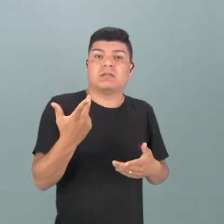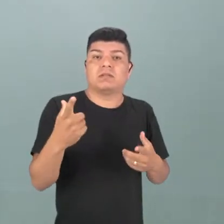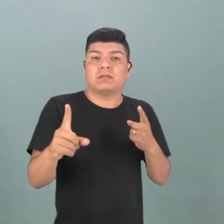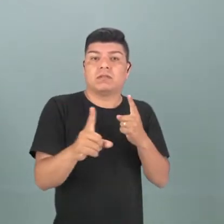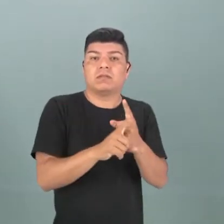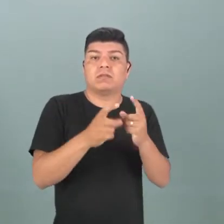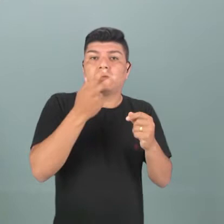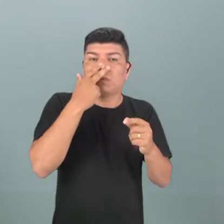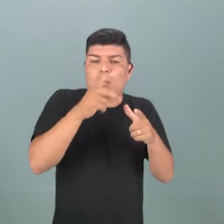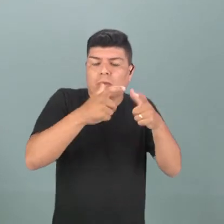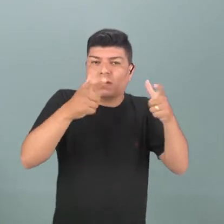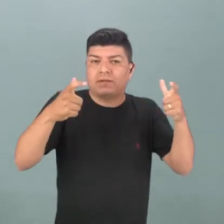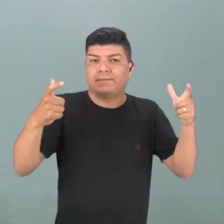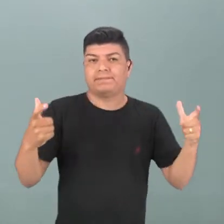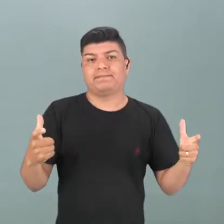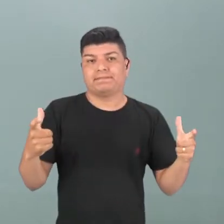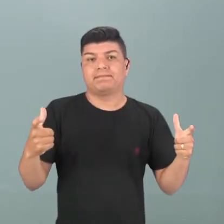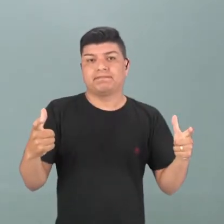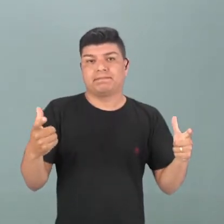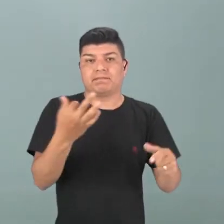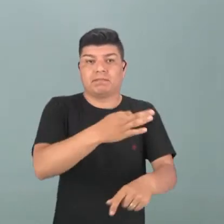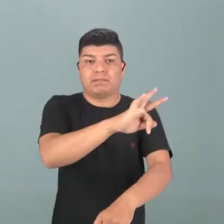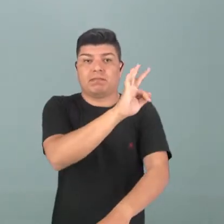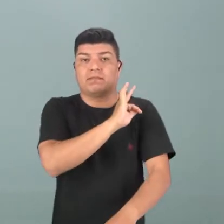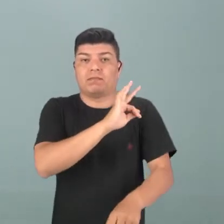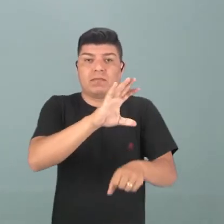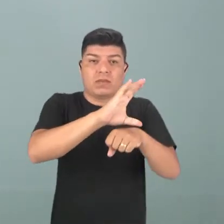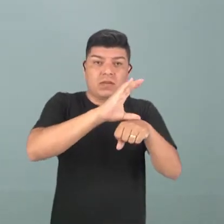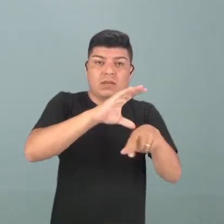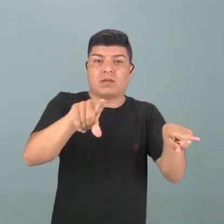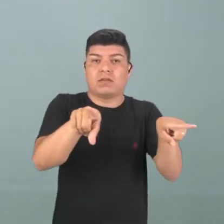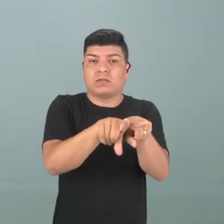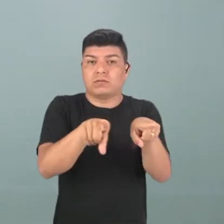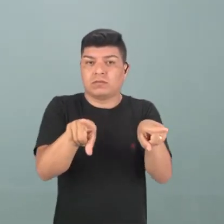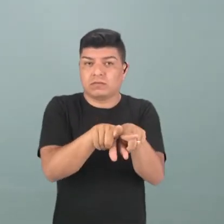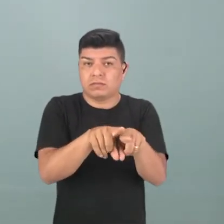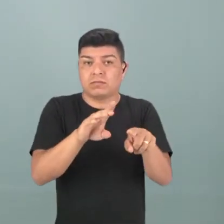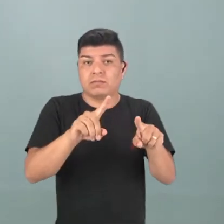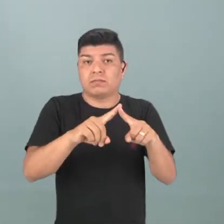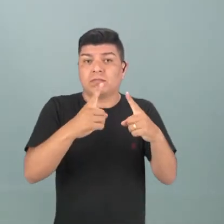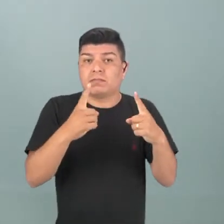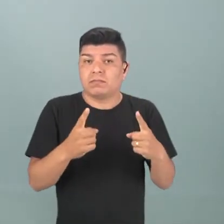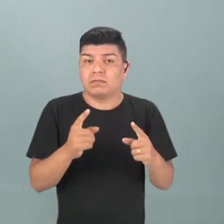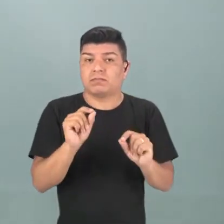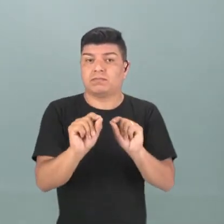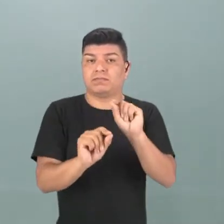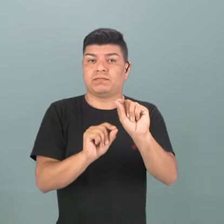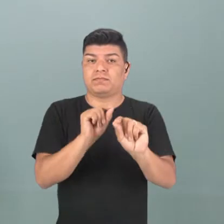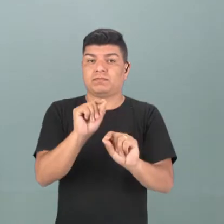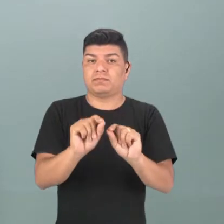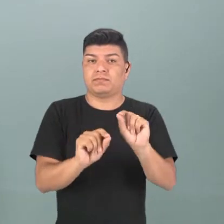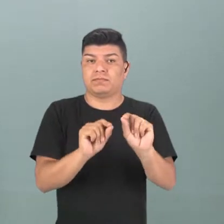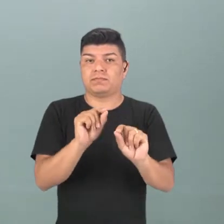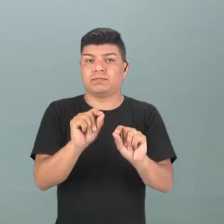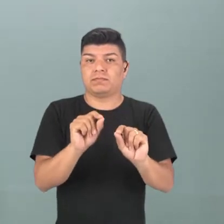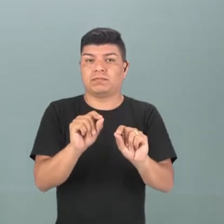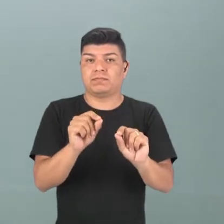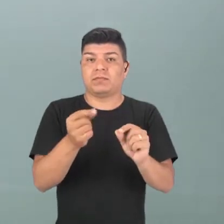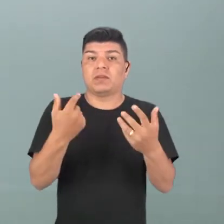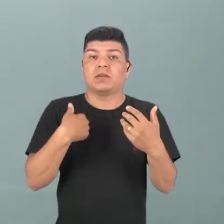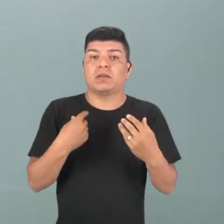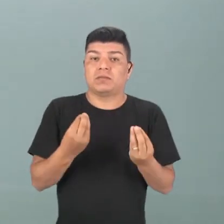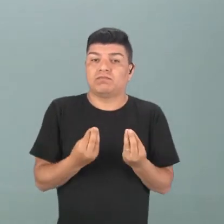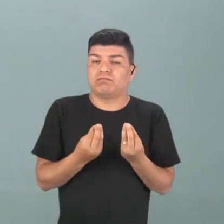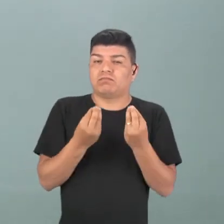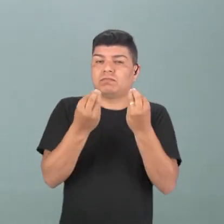grande crescimento de faculdades, né, de cursos e tudo mais. Só que, na hora de entregar o currículo, o que